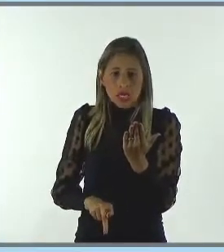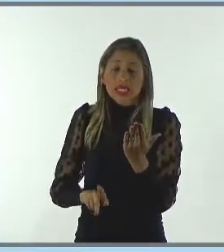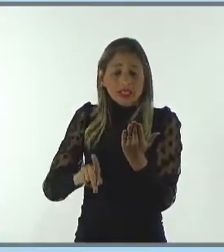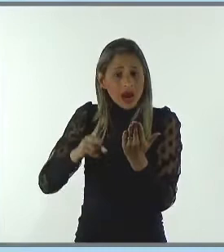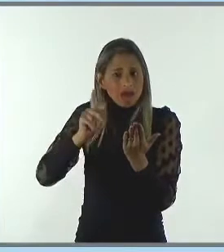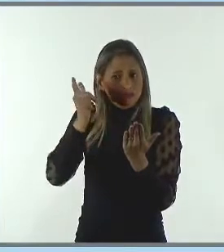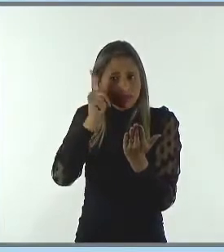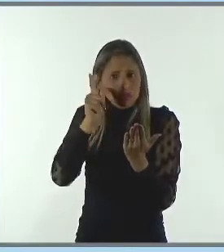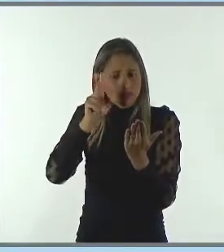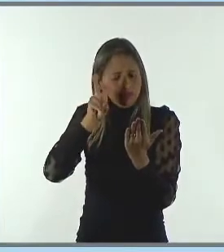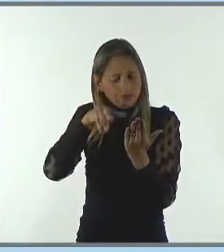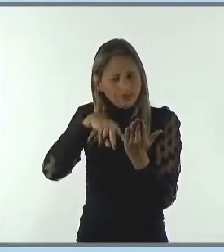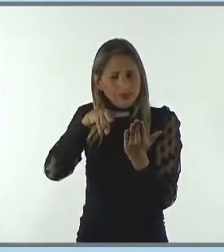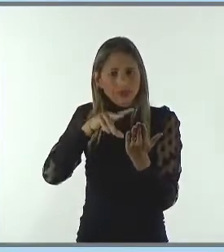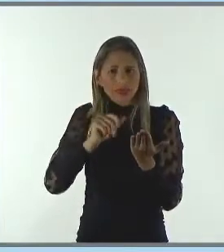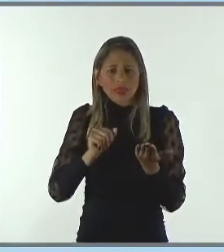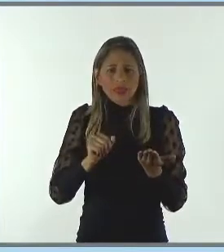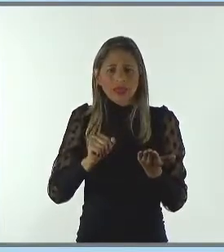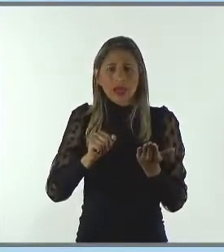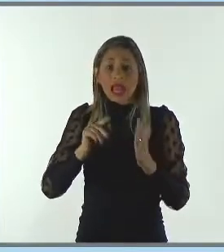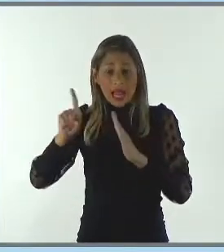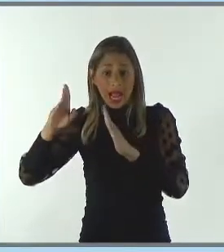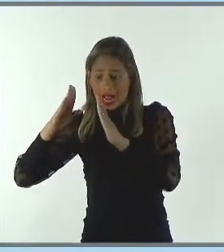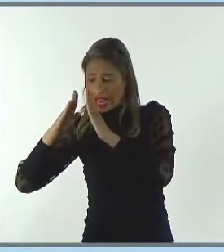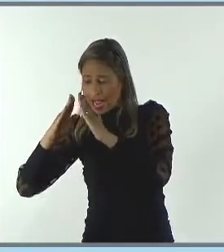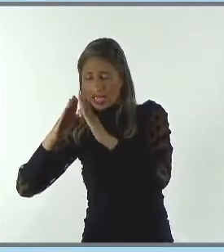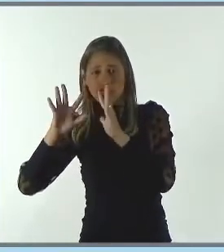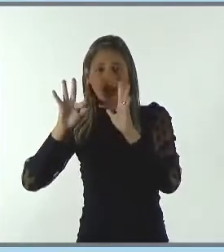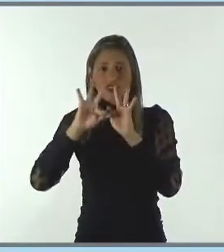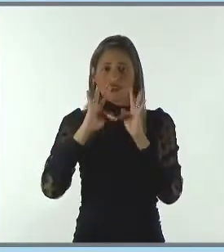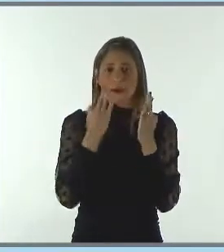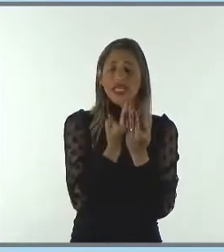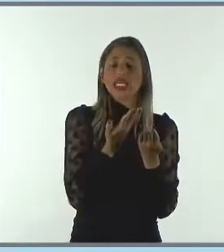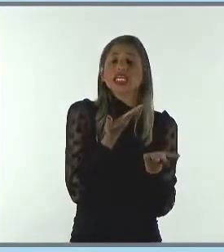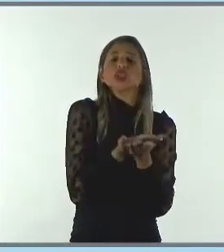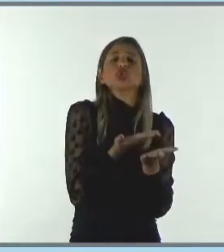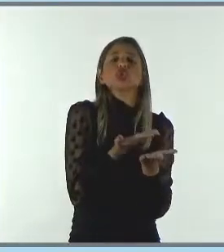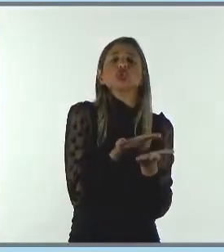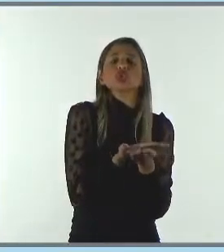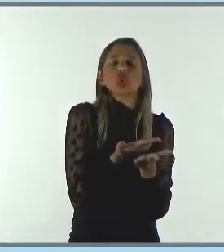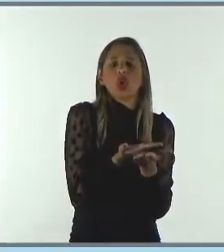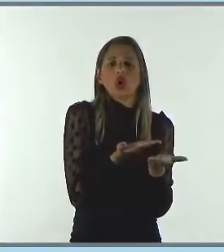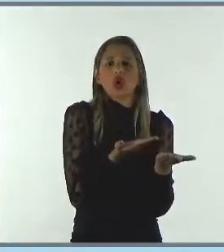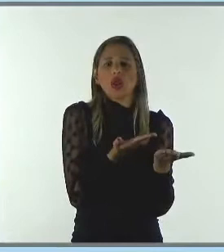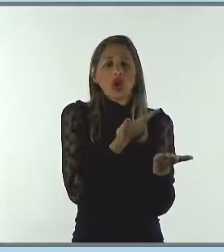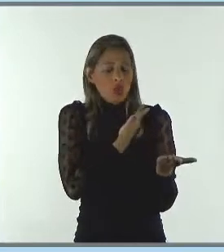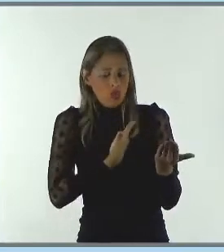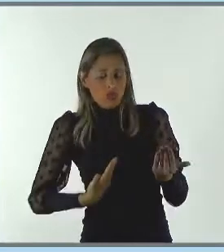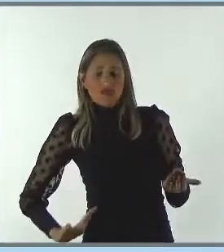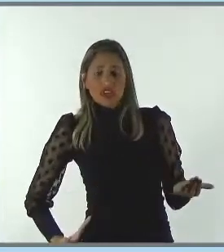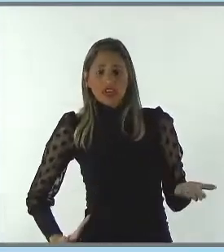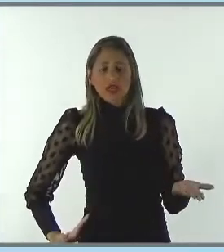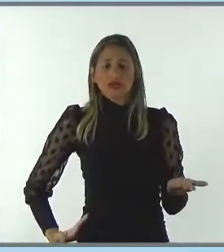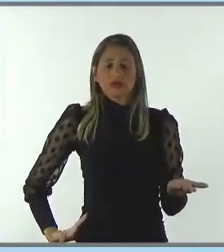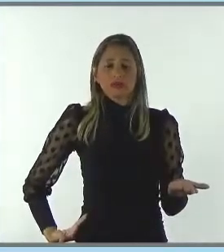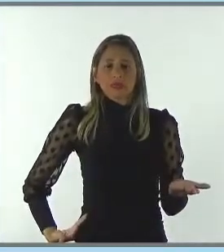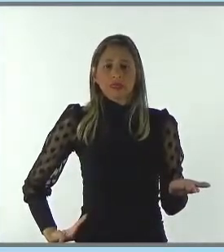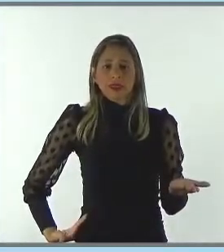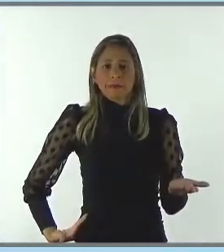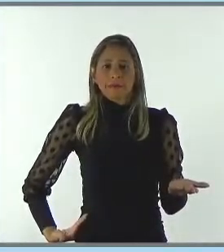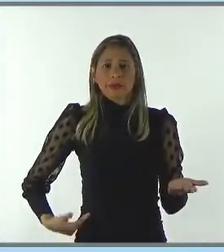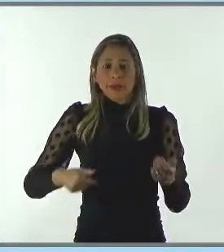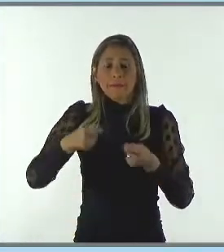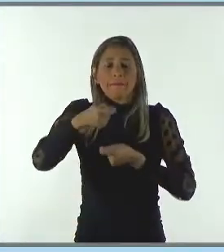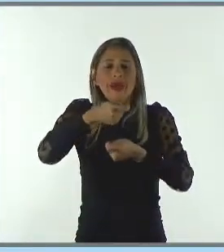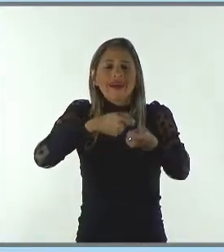leitura. Vai do livro em casa, a família, a escola, passa pelos órgãos governamentais, passa pelo chamado